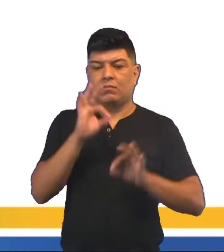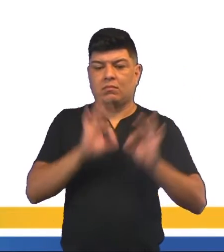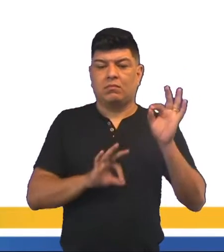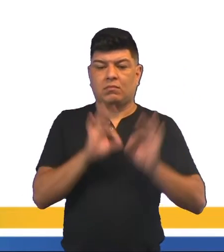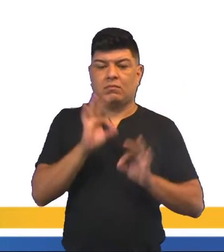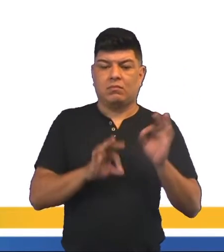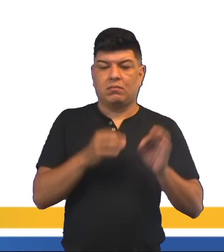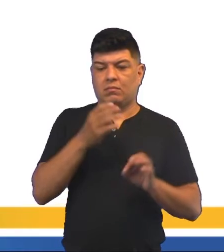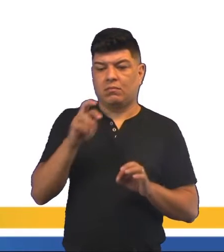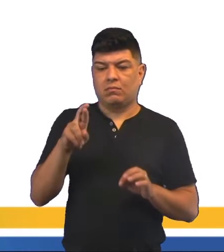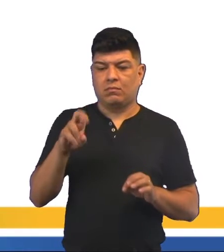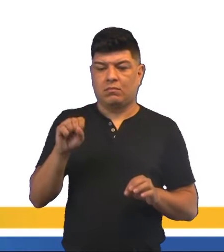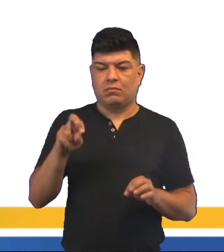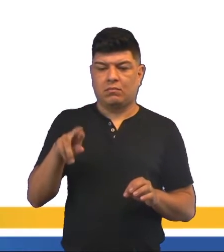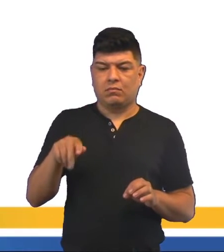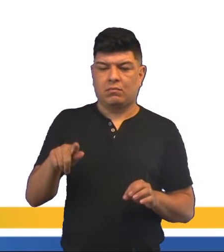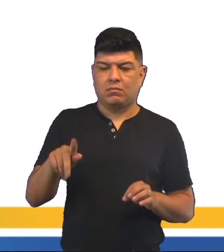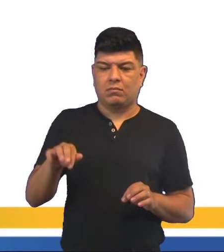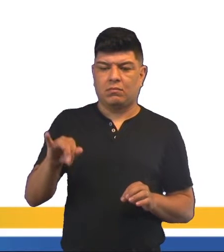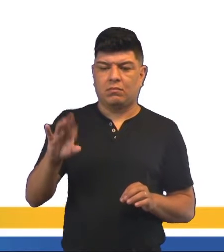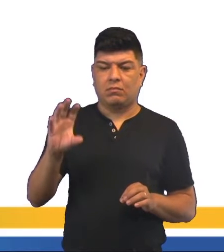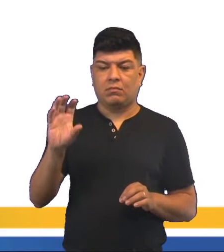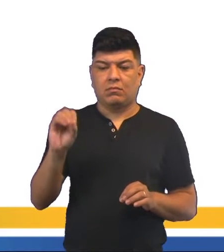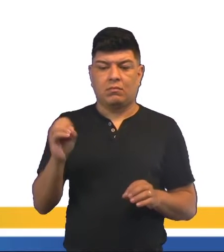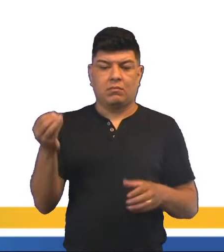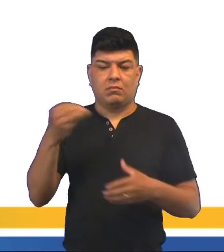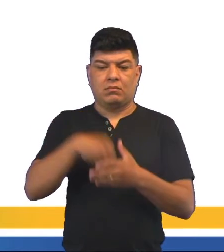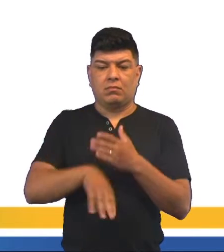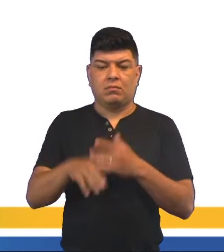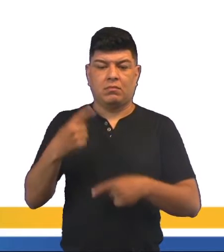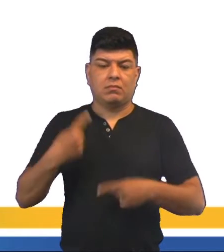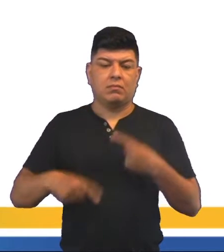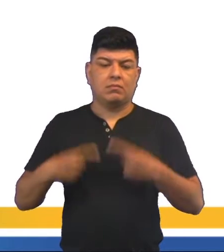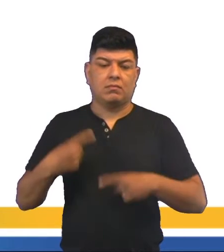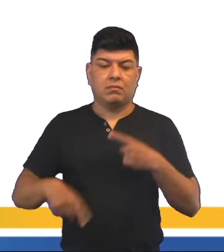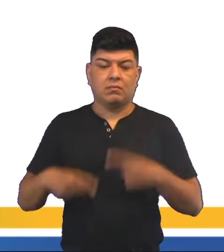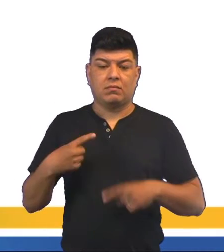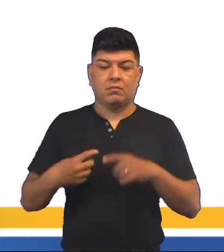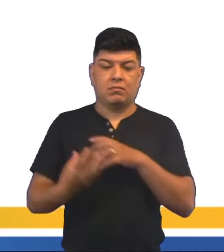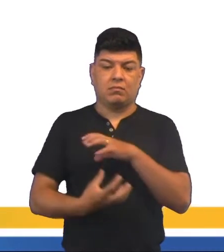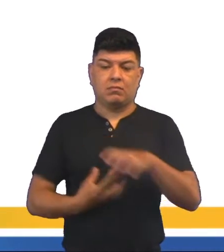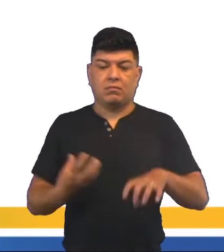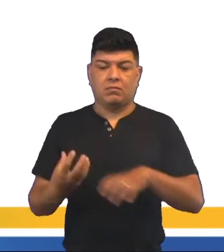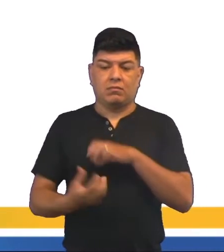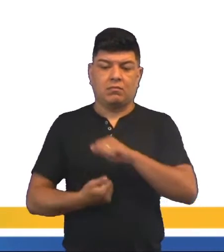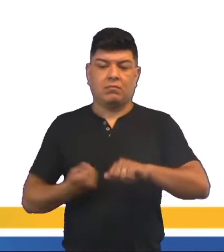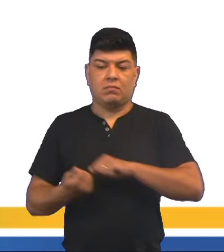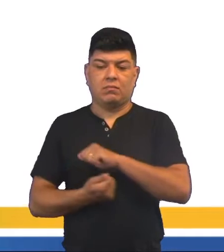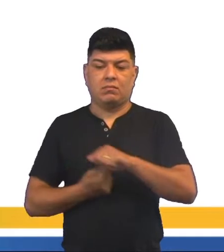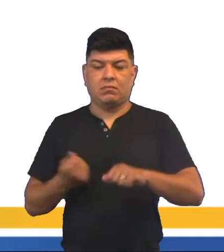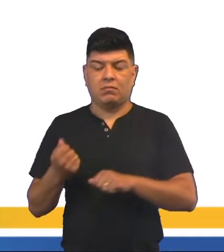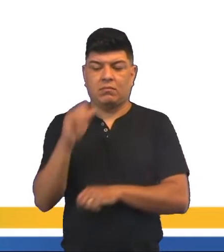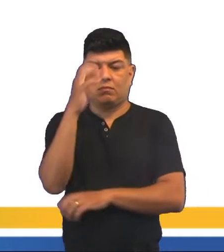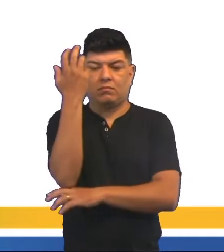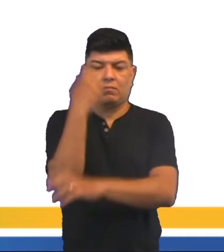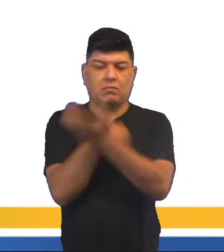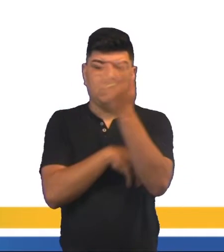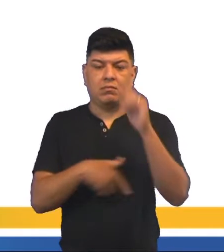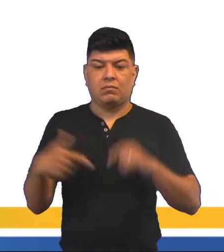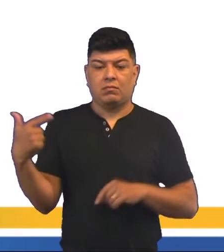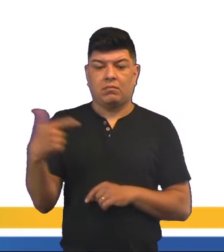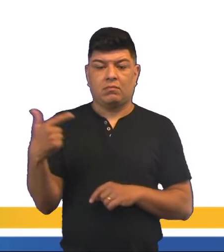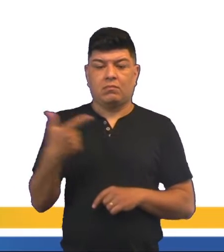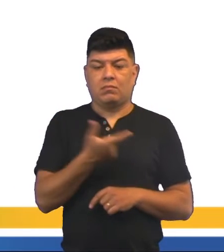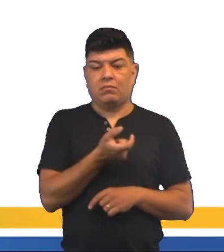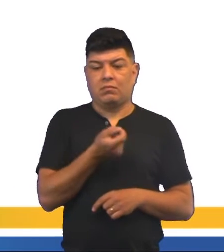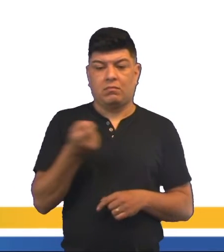foi formulado, né, pelos seringueiros e incorporado às políticas de reforma agrária e de meio ambiente. A segunda fase,